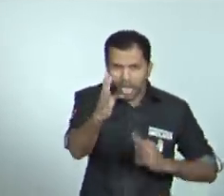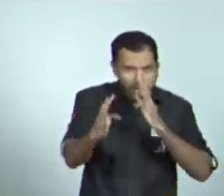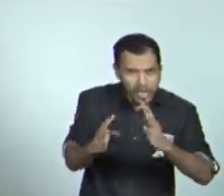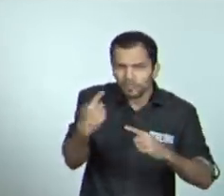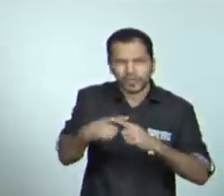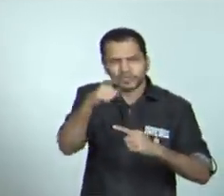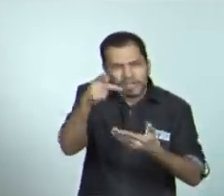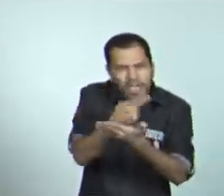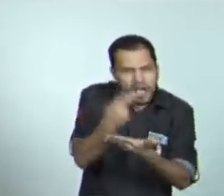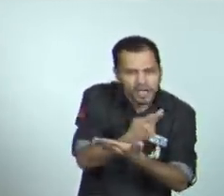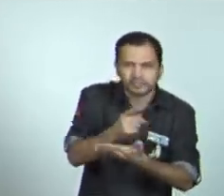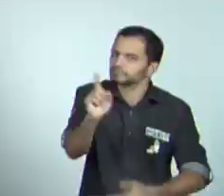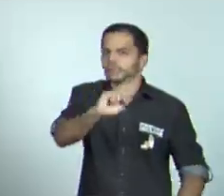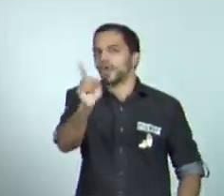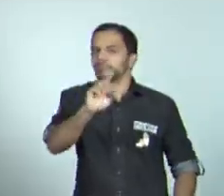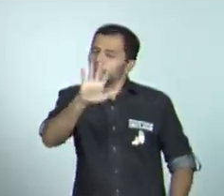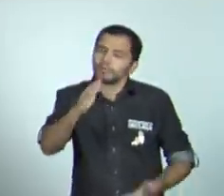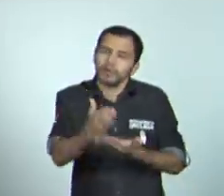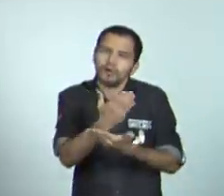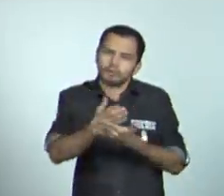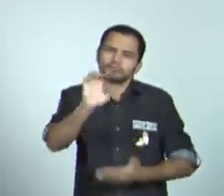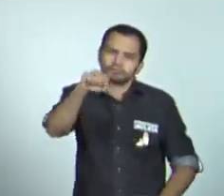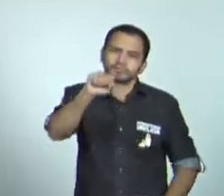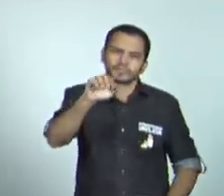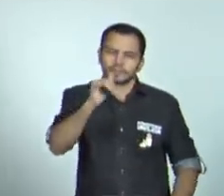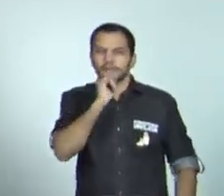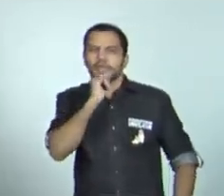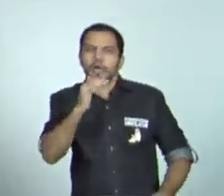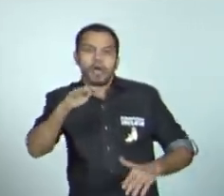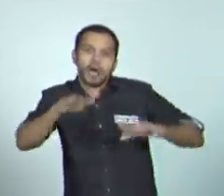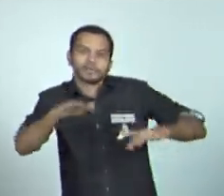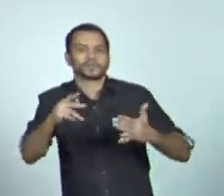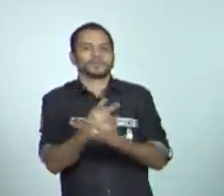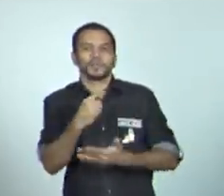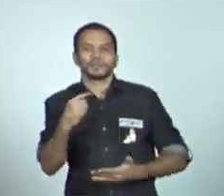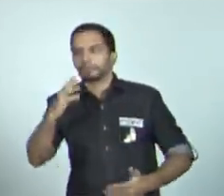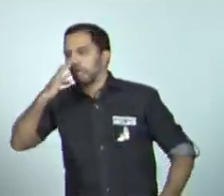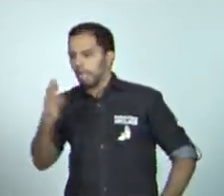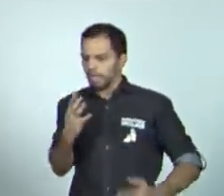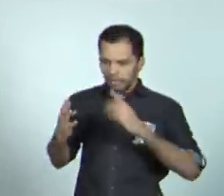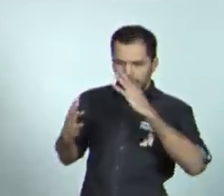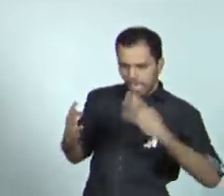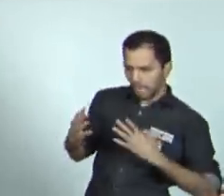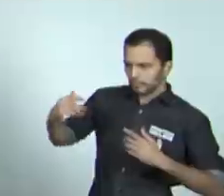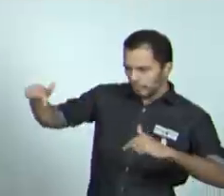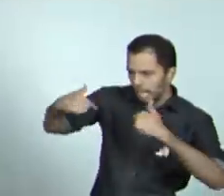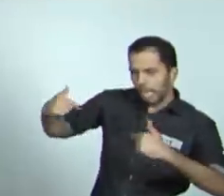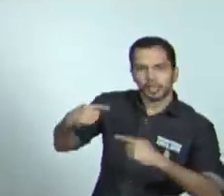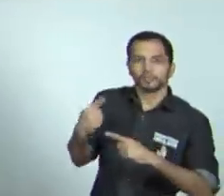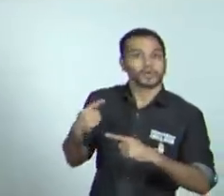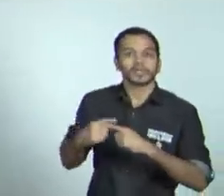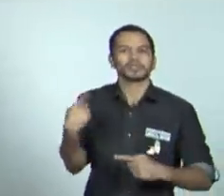são e algumas são sim muitas vezes somos ameaçados por que falhamos